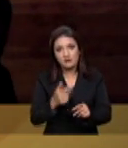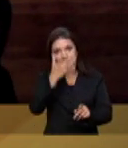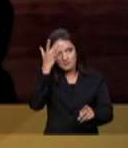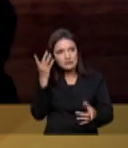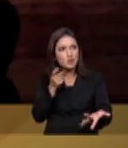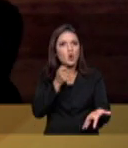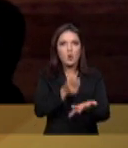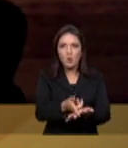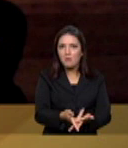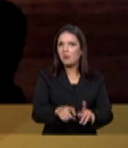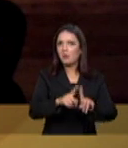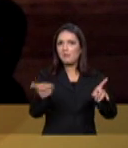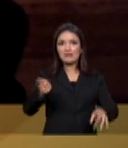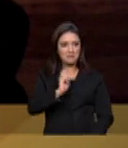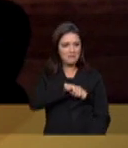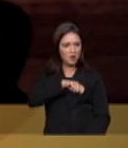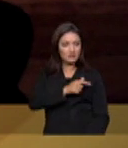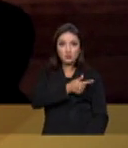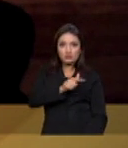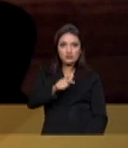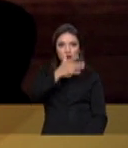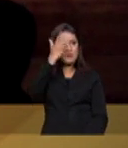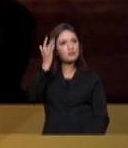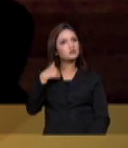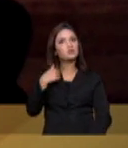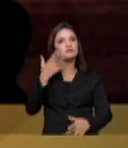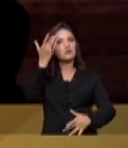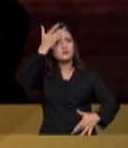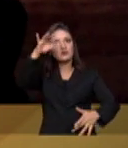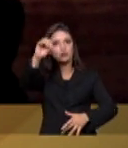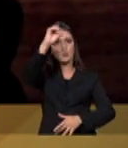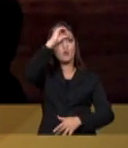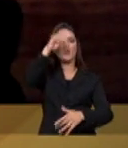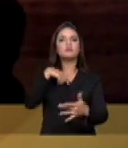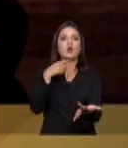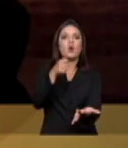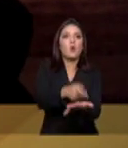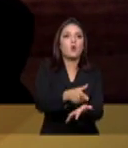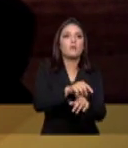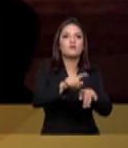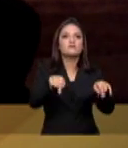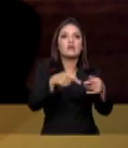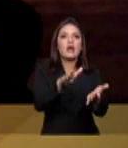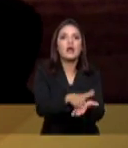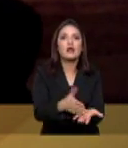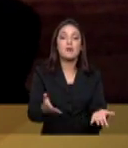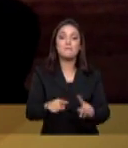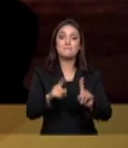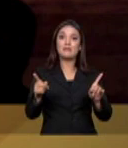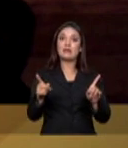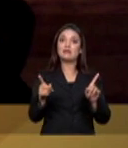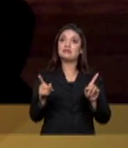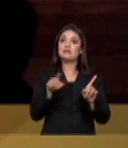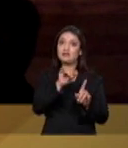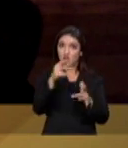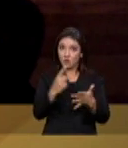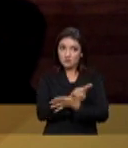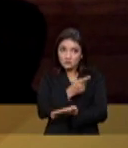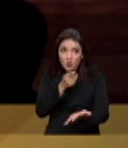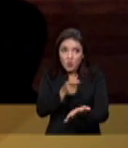e quanto à boa-fé é relevante que se acentue que a possibilidade de indenização